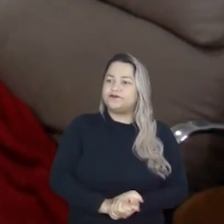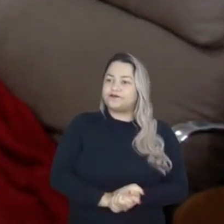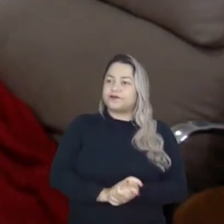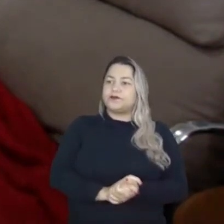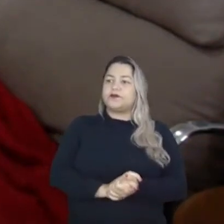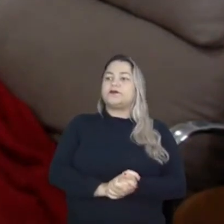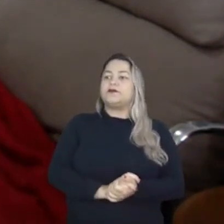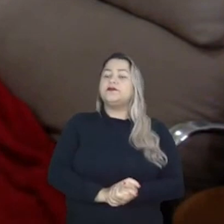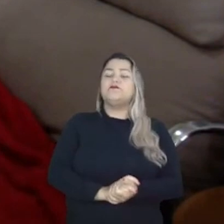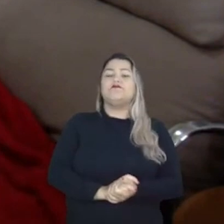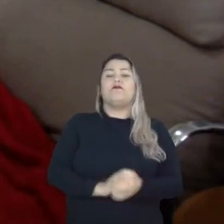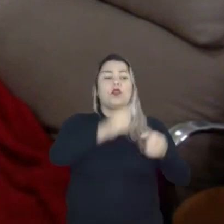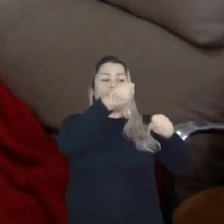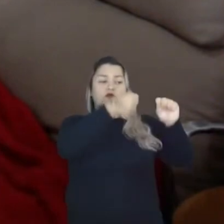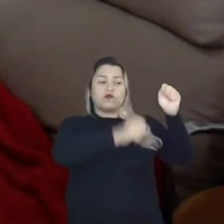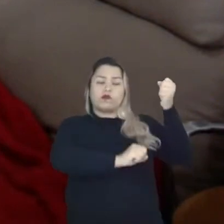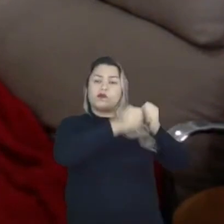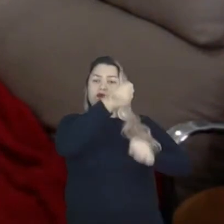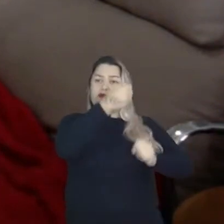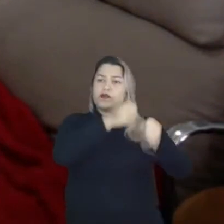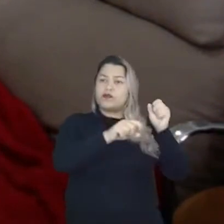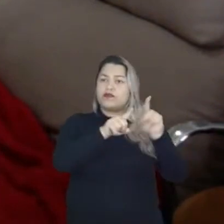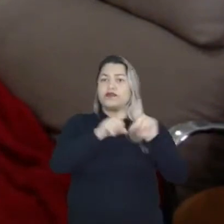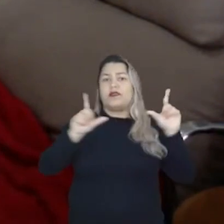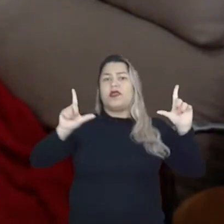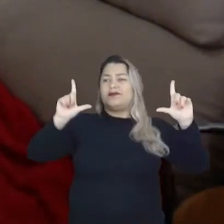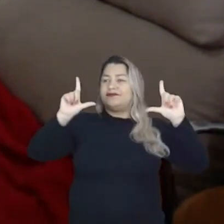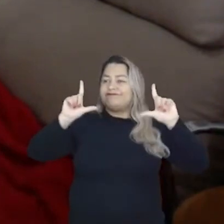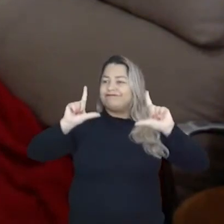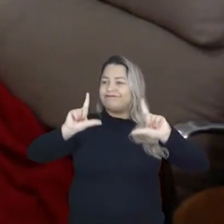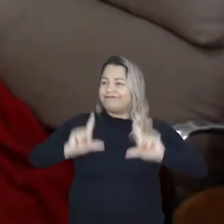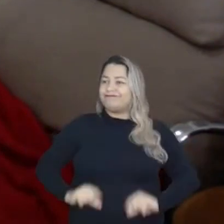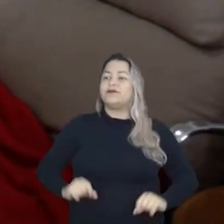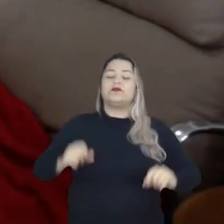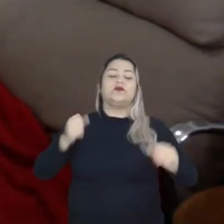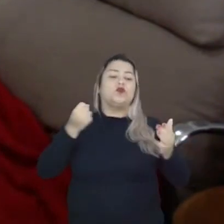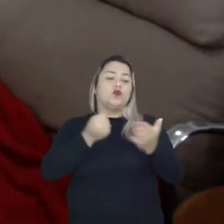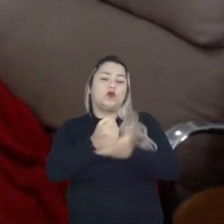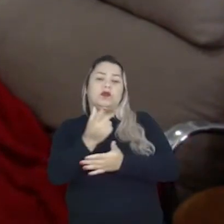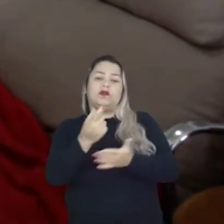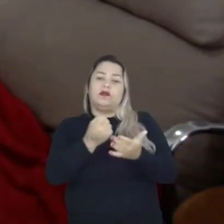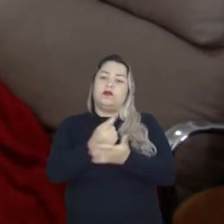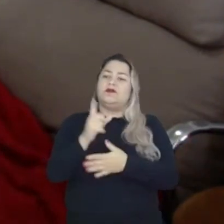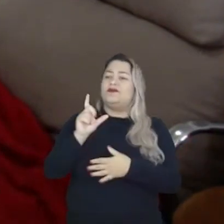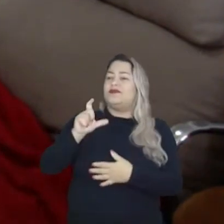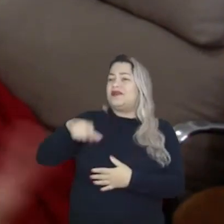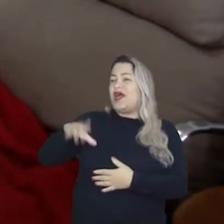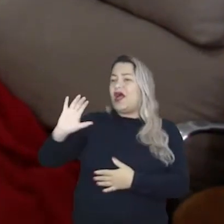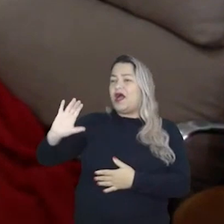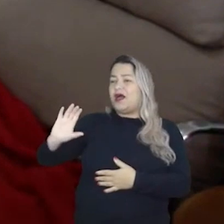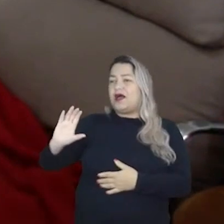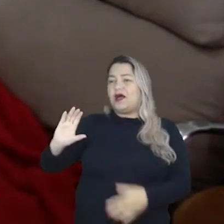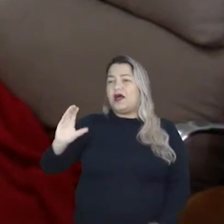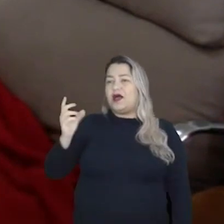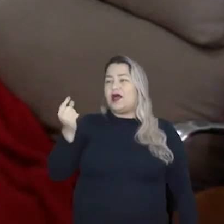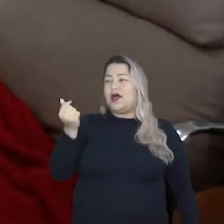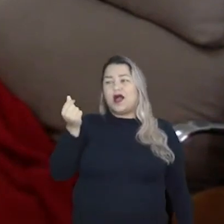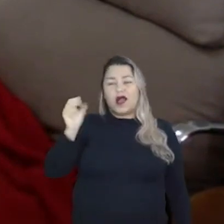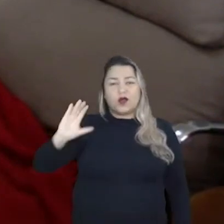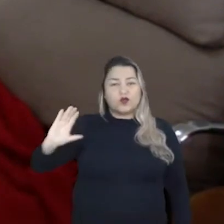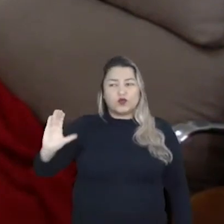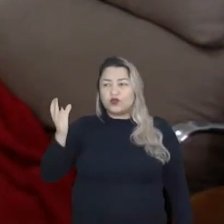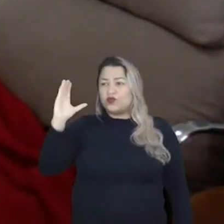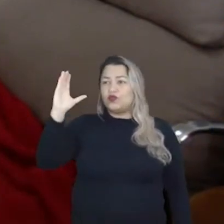das suas fábricas e os consumidores passam a reduzir os seus gastos por causa do crédito caro. Com o crédito excessivamente